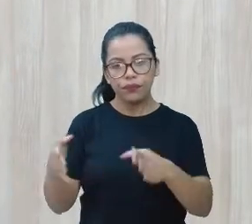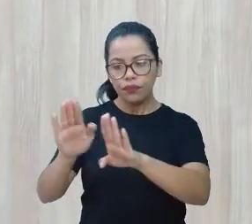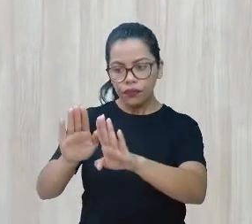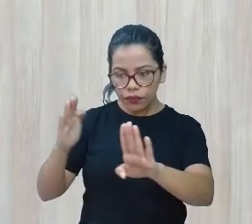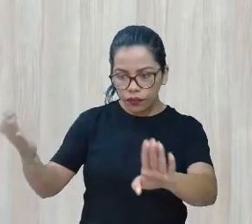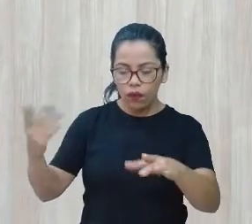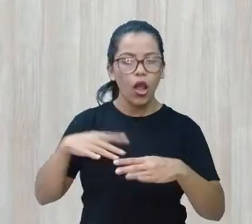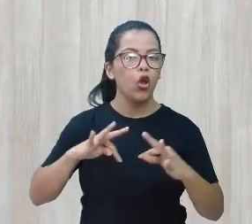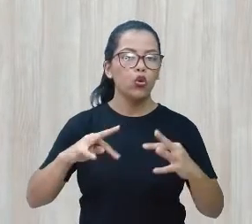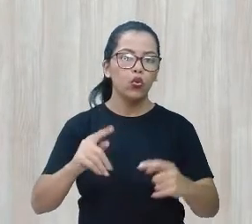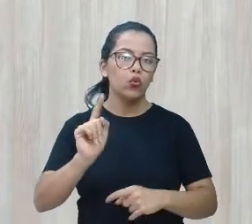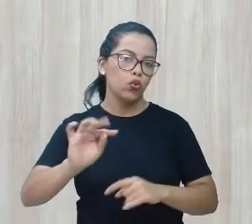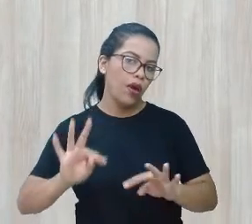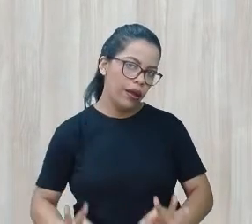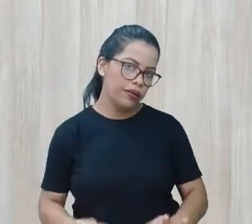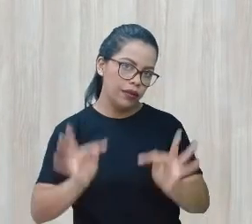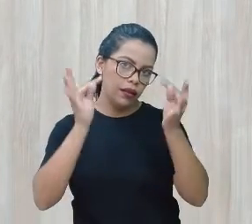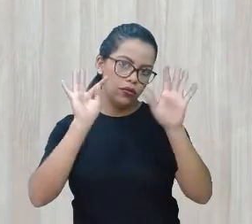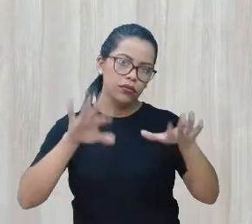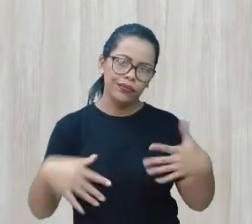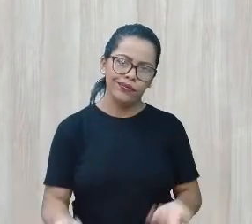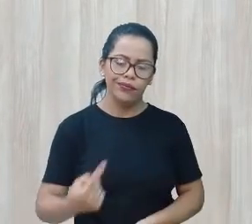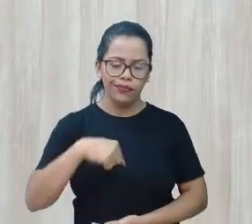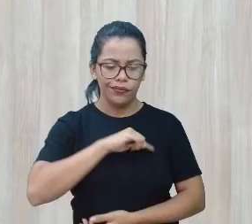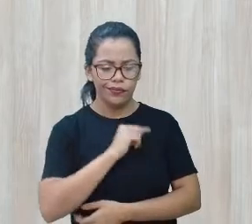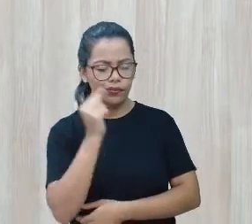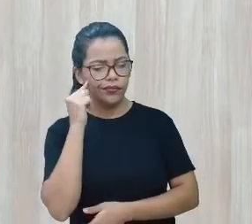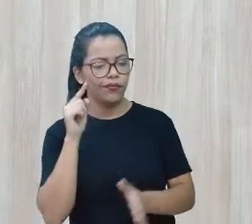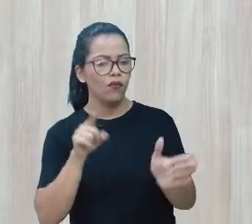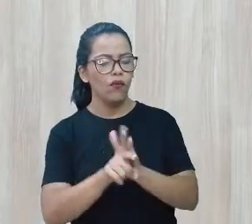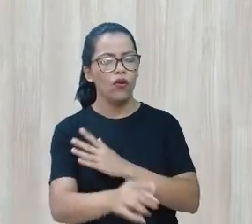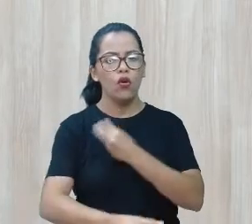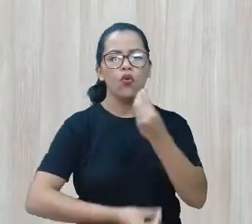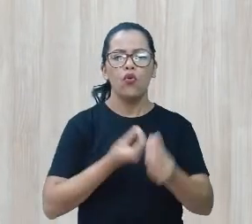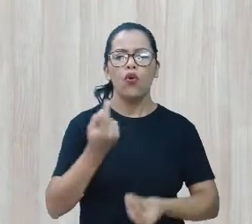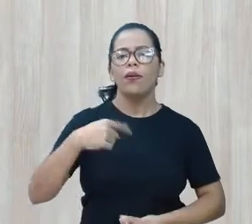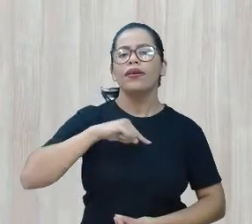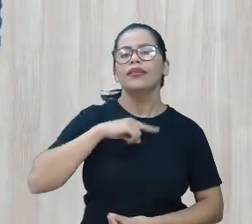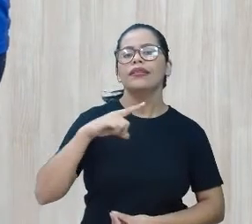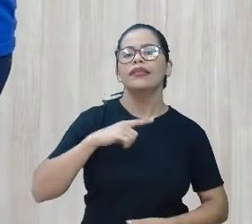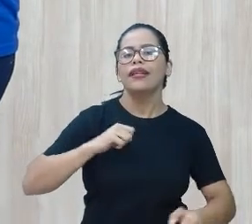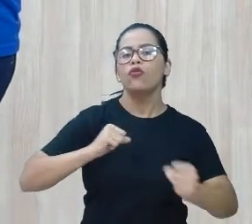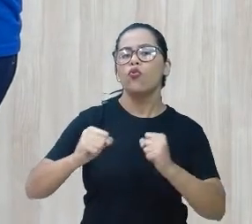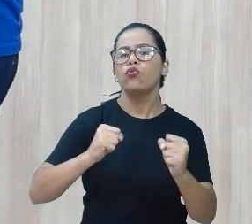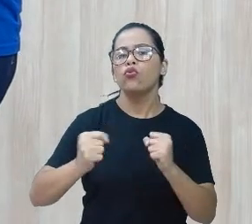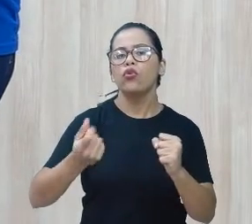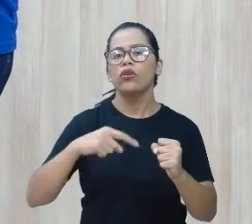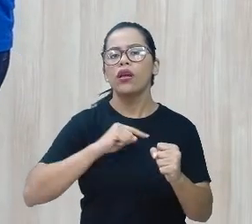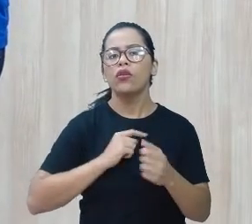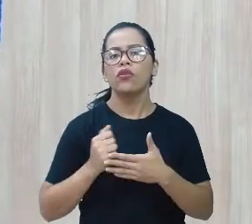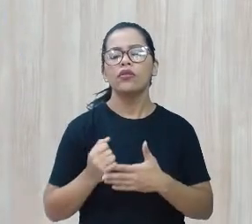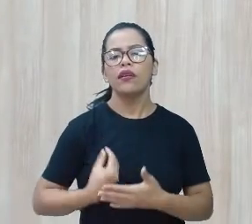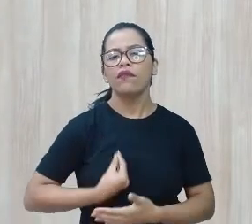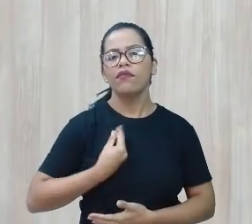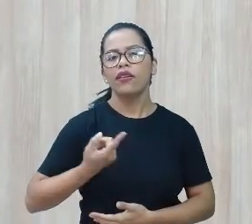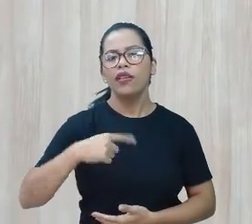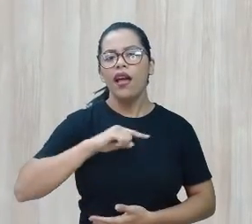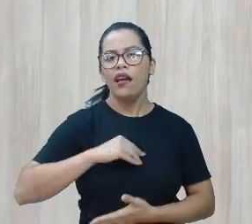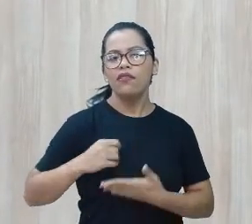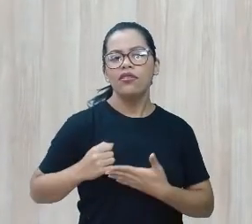essa tecnologia. E aí a gente se pergunta o quanto de controle da nossa vida a gente está dando ao computador.